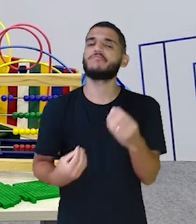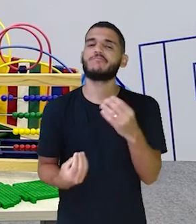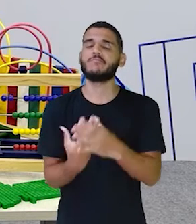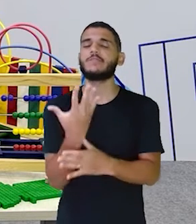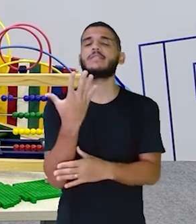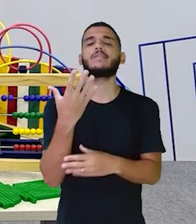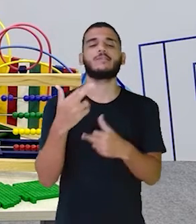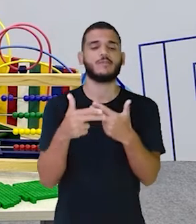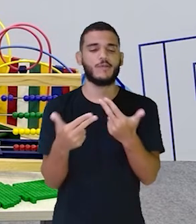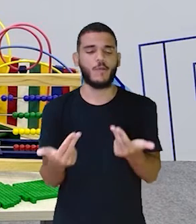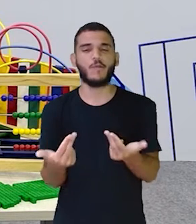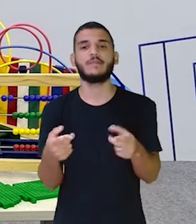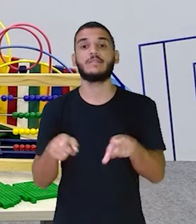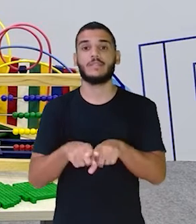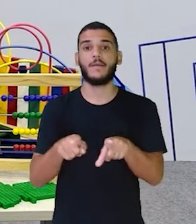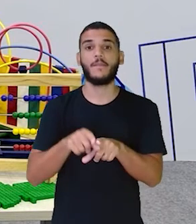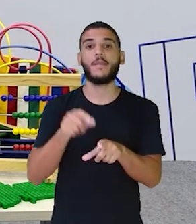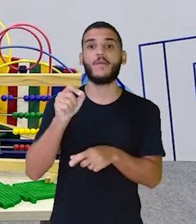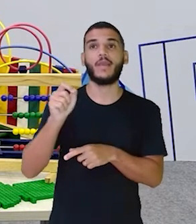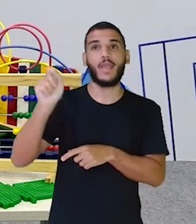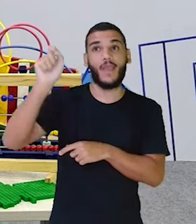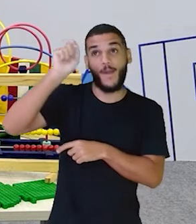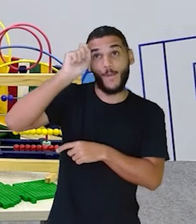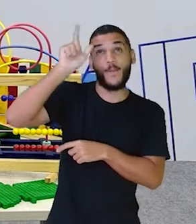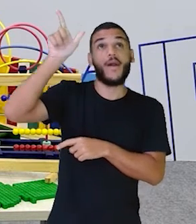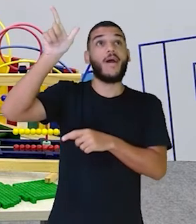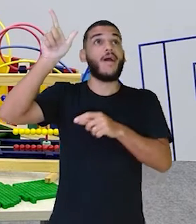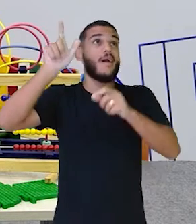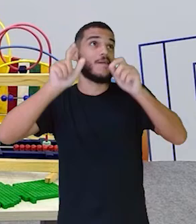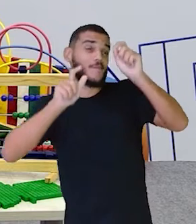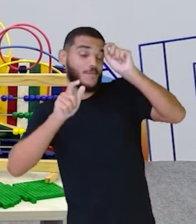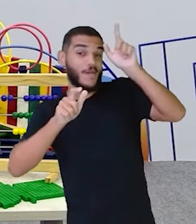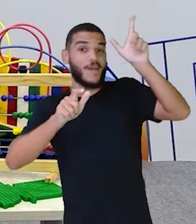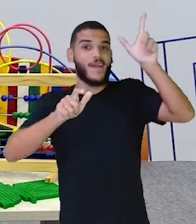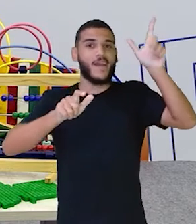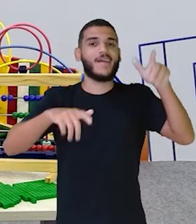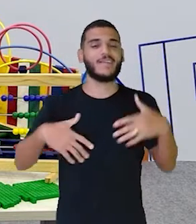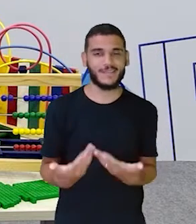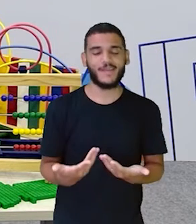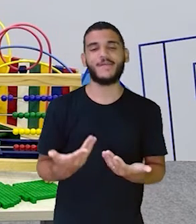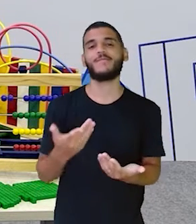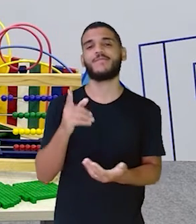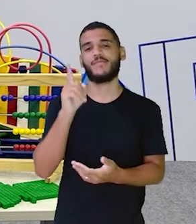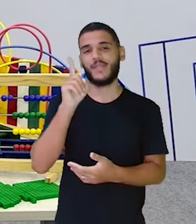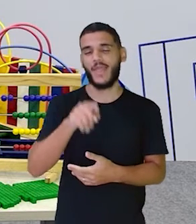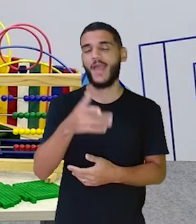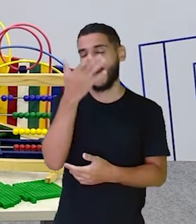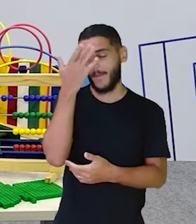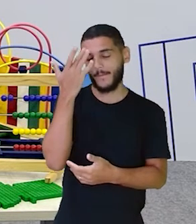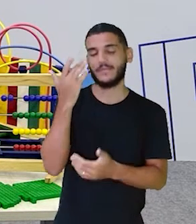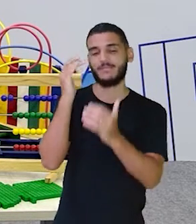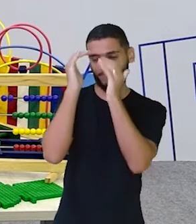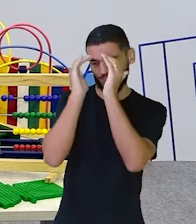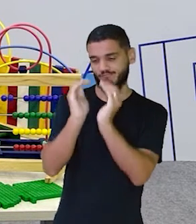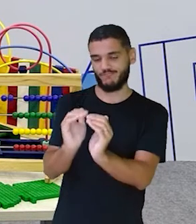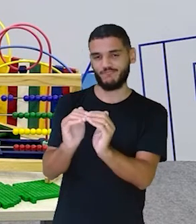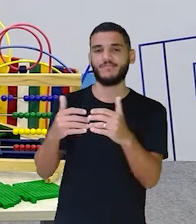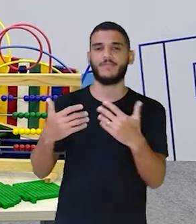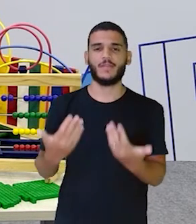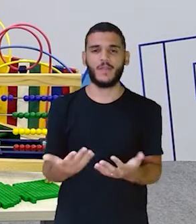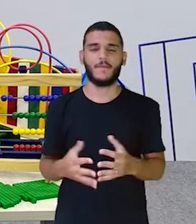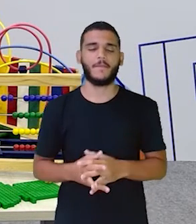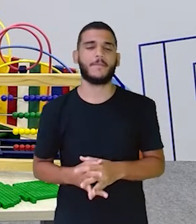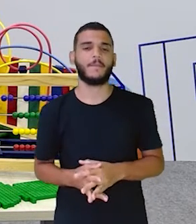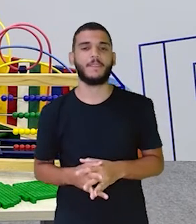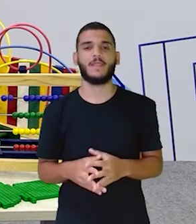construindo, ele está sendo criativo, ele está de verdade sendo contemplado. E com peças,